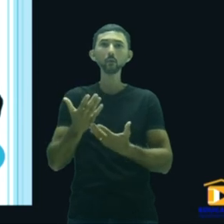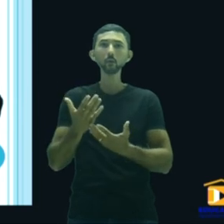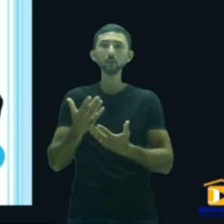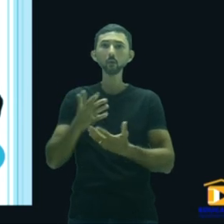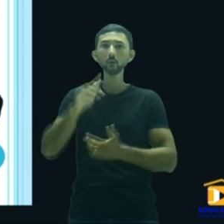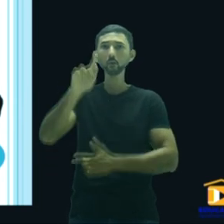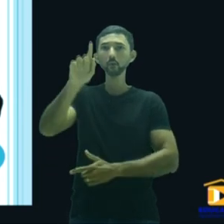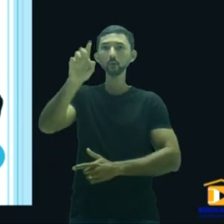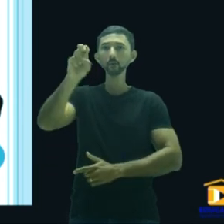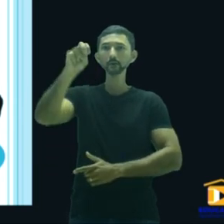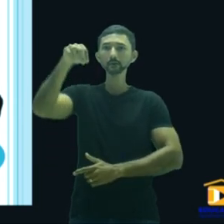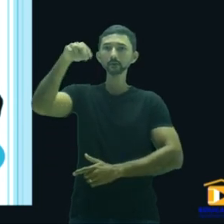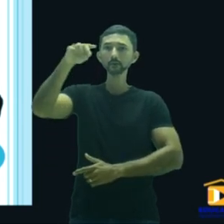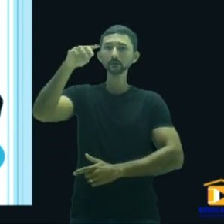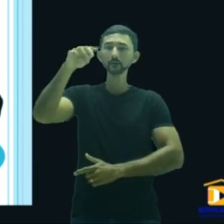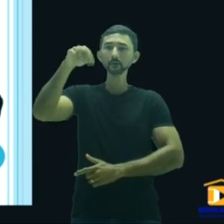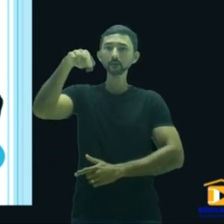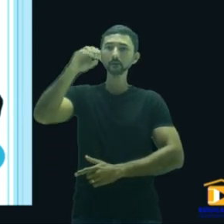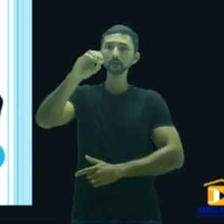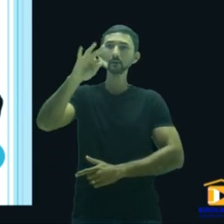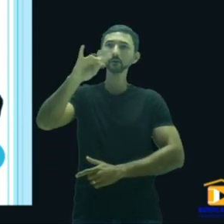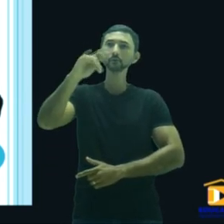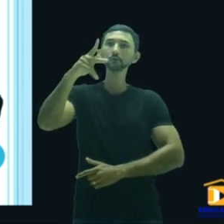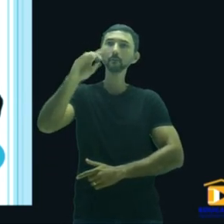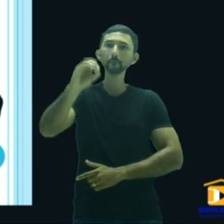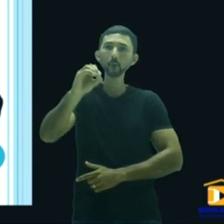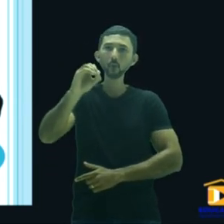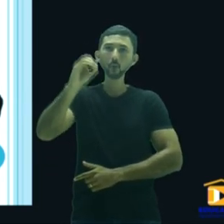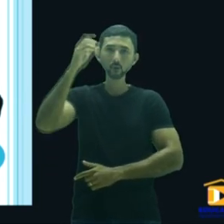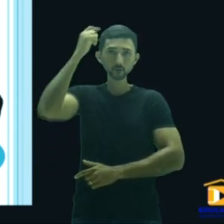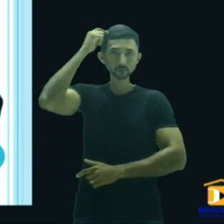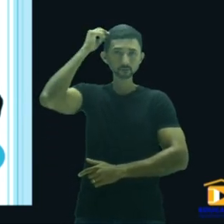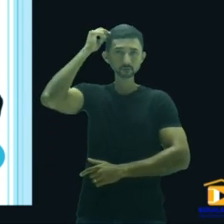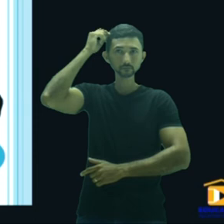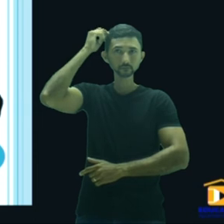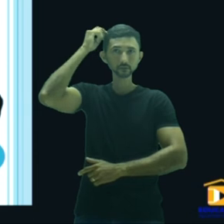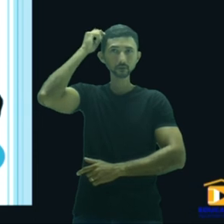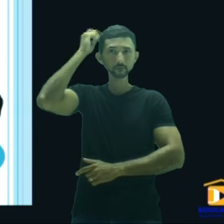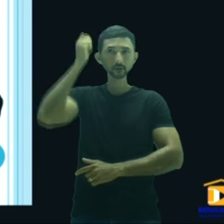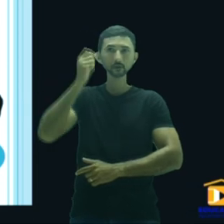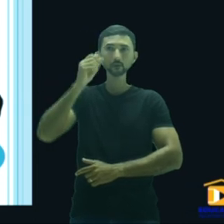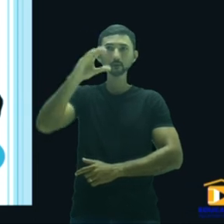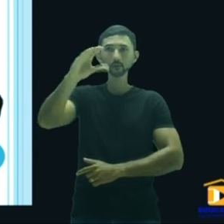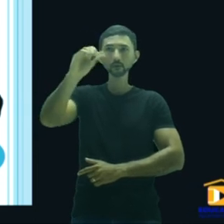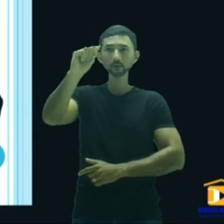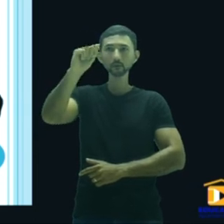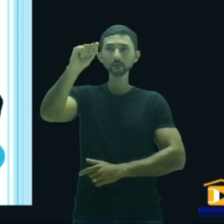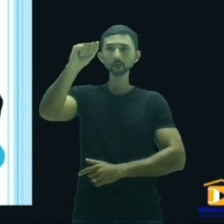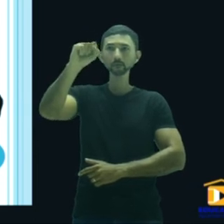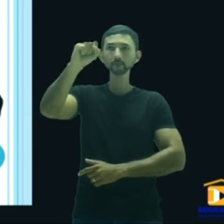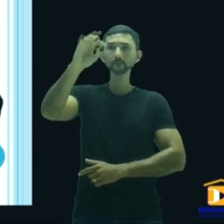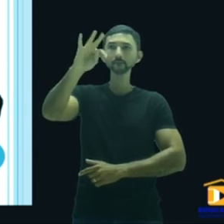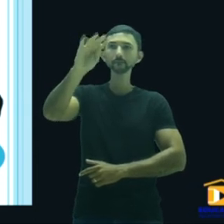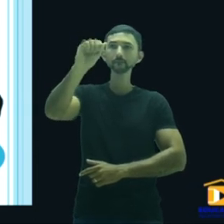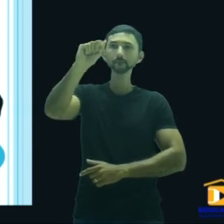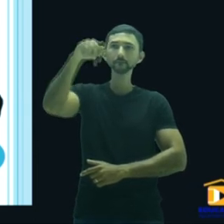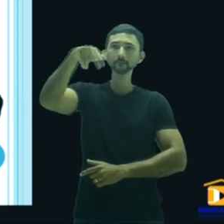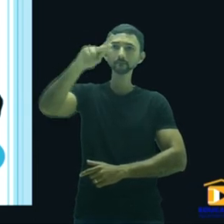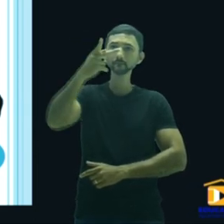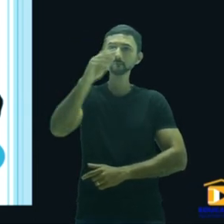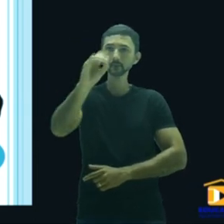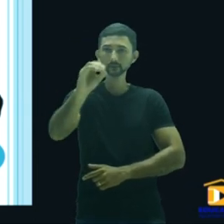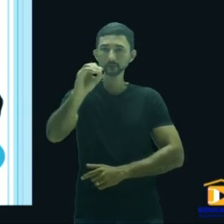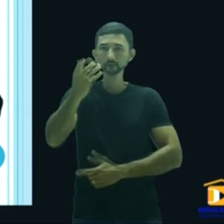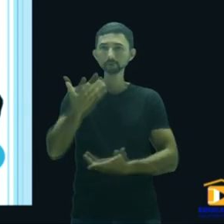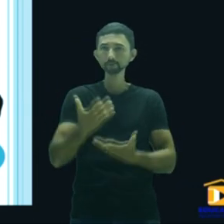de um cabelo com mais pigmentação, já que é o cabelo que castanho. Então você está vendo a expressão